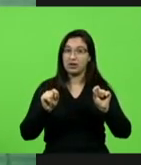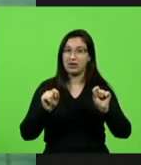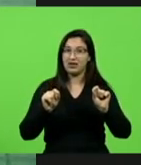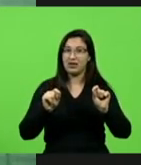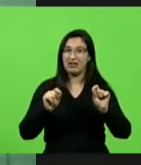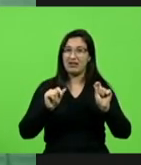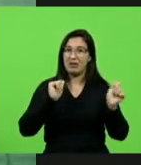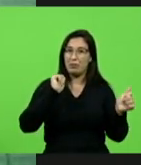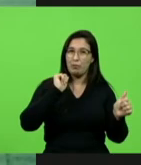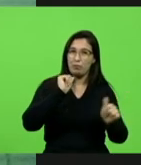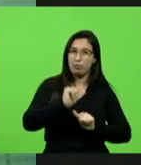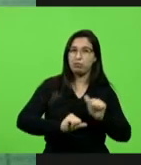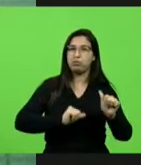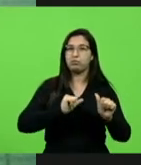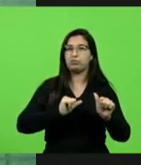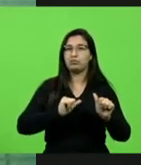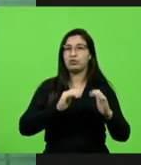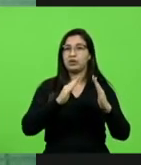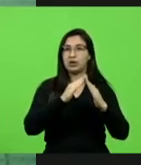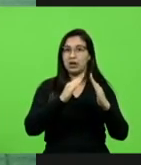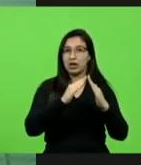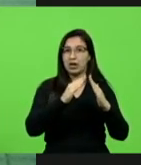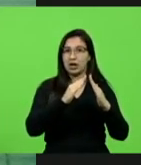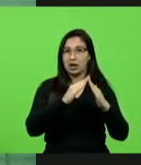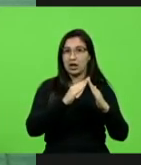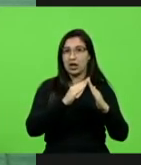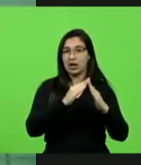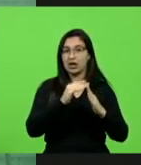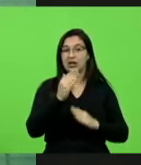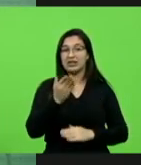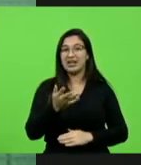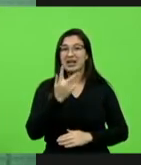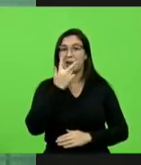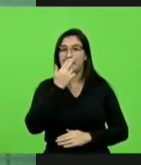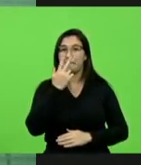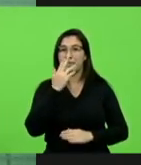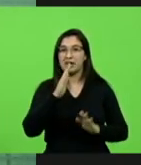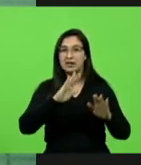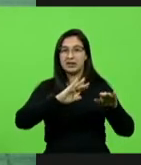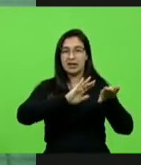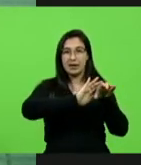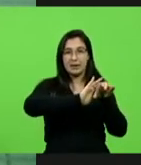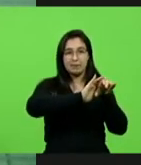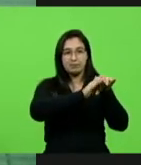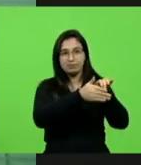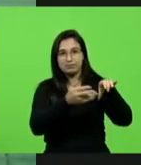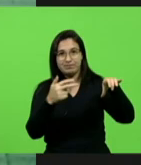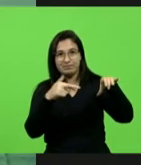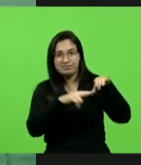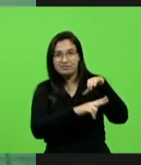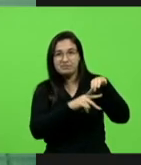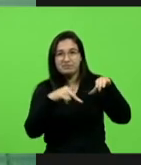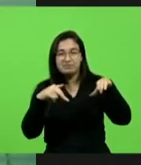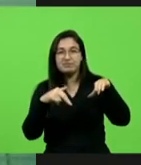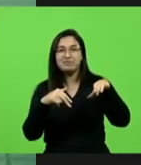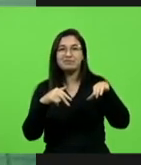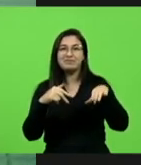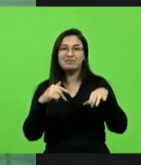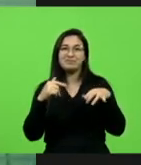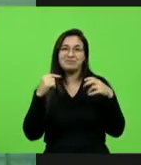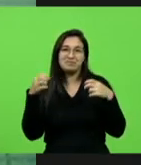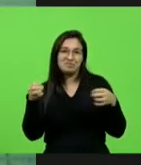transformarmos as casas nas cavernas modernas. Então, me parece que a escola é um